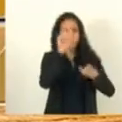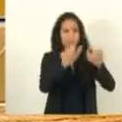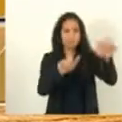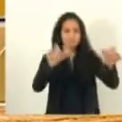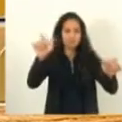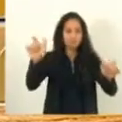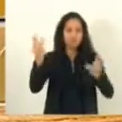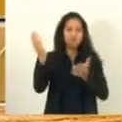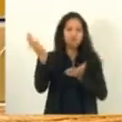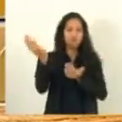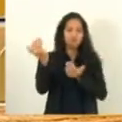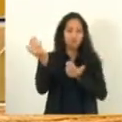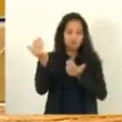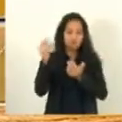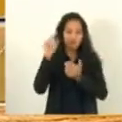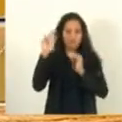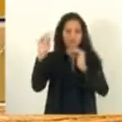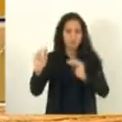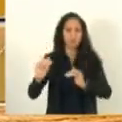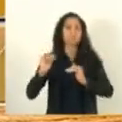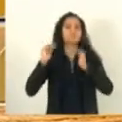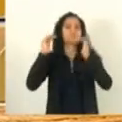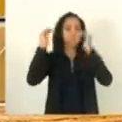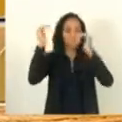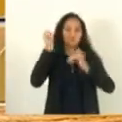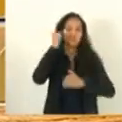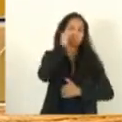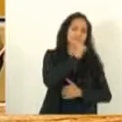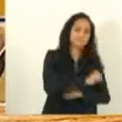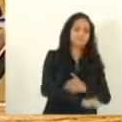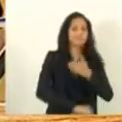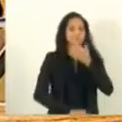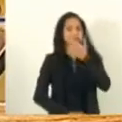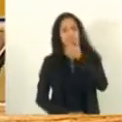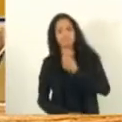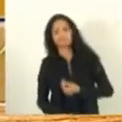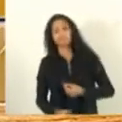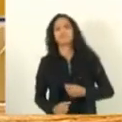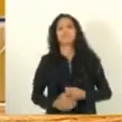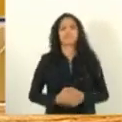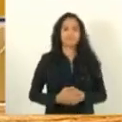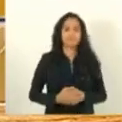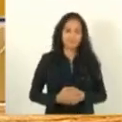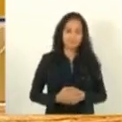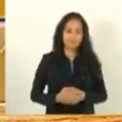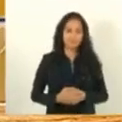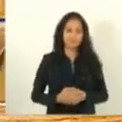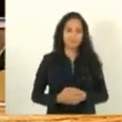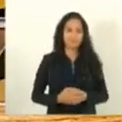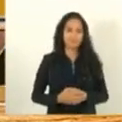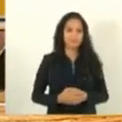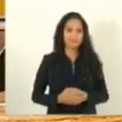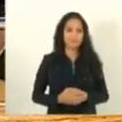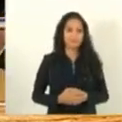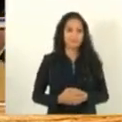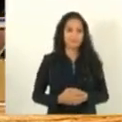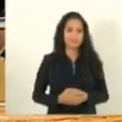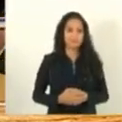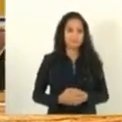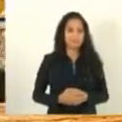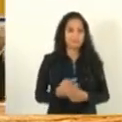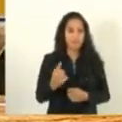esses jovens, adultos, mulheres e homens, que tem praticamente